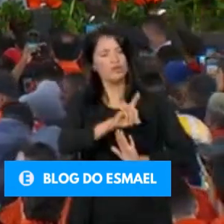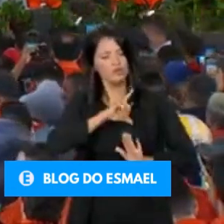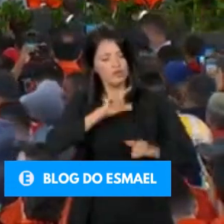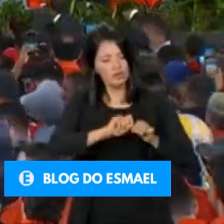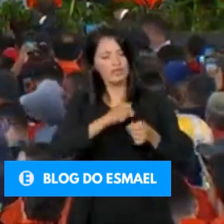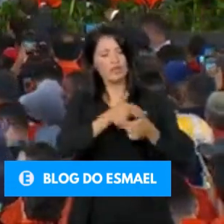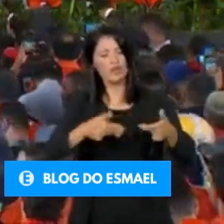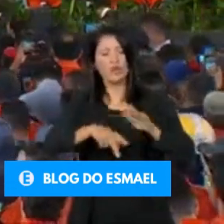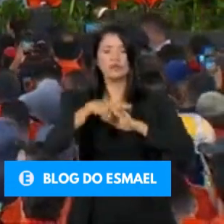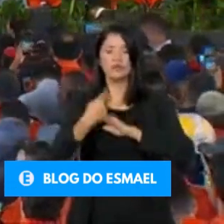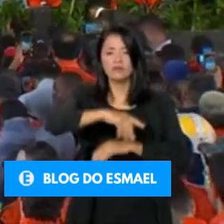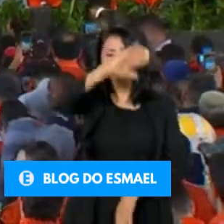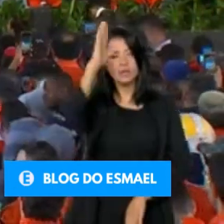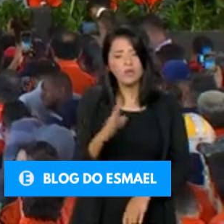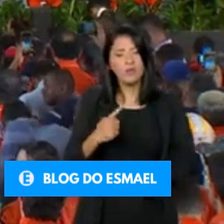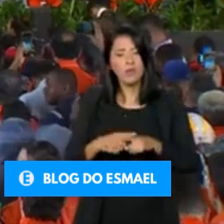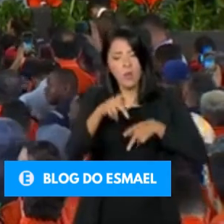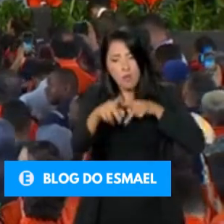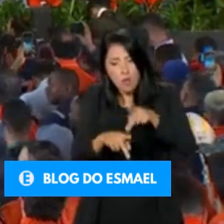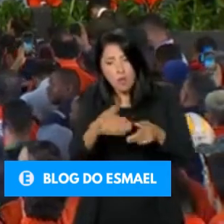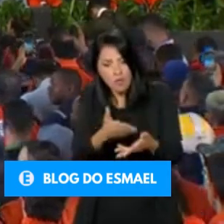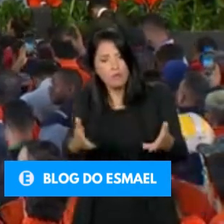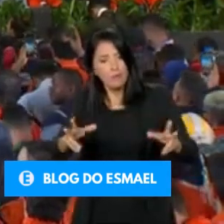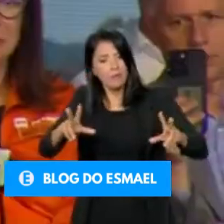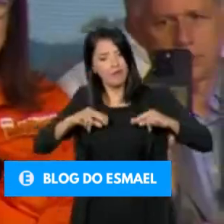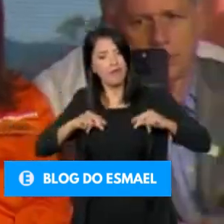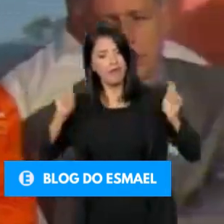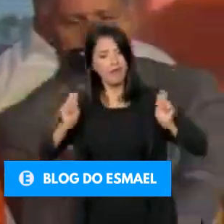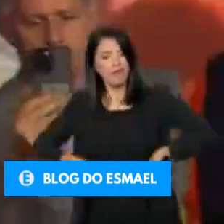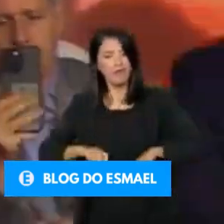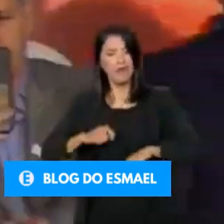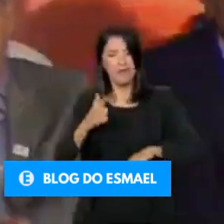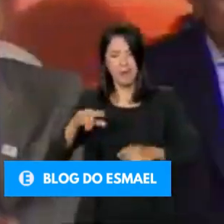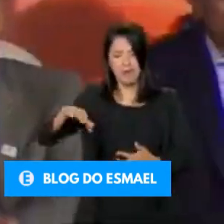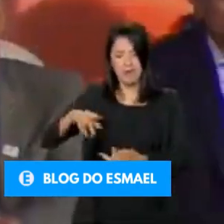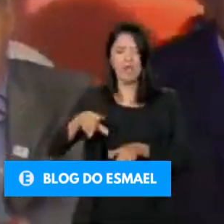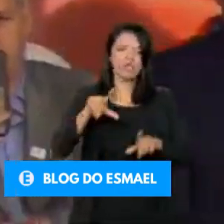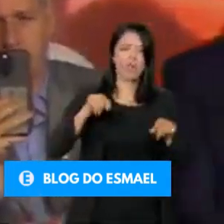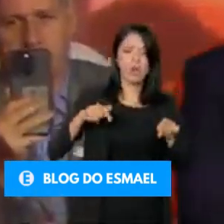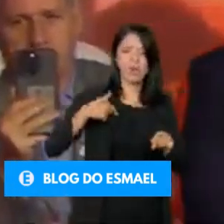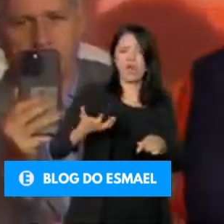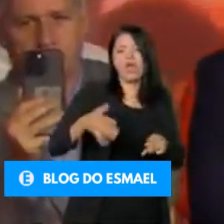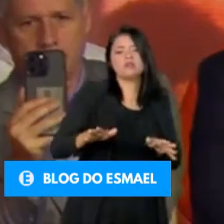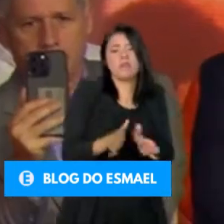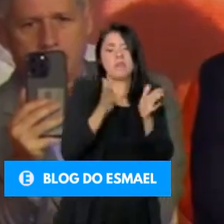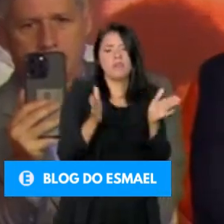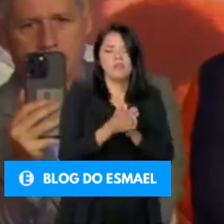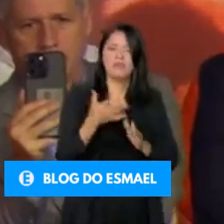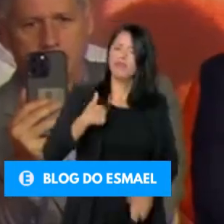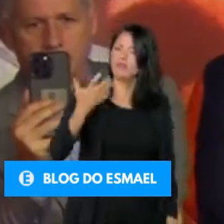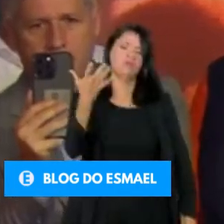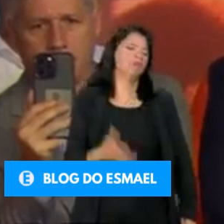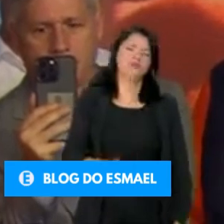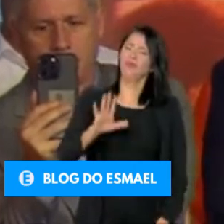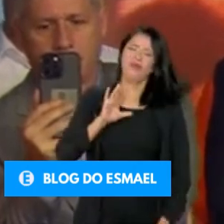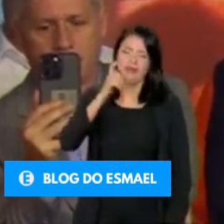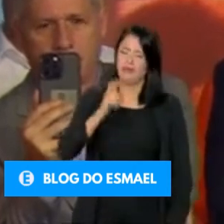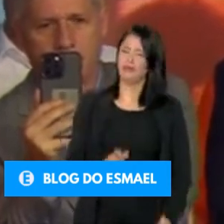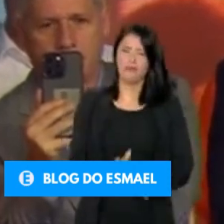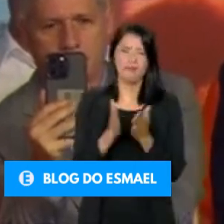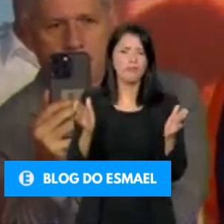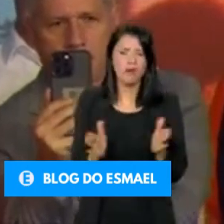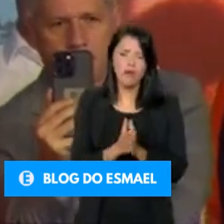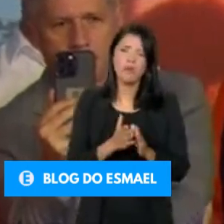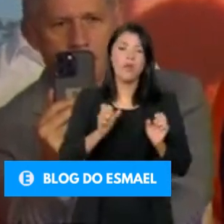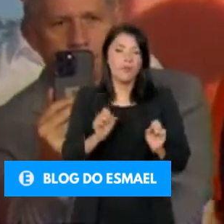porque o nosso povo merece. Ninguém no planeta Terra faz opção por ser pobre. A gente não quer ser pobre. A